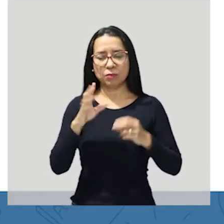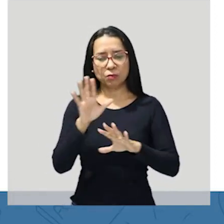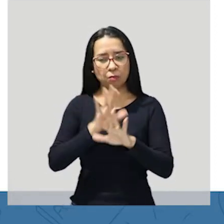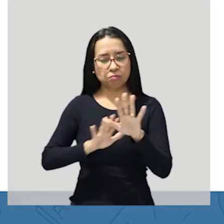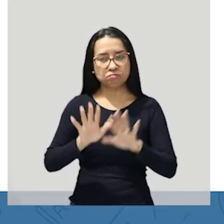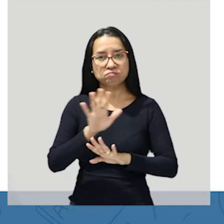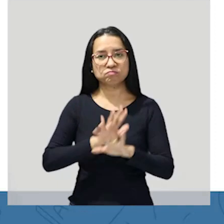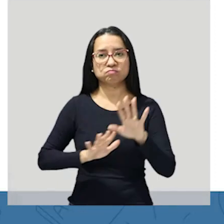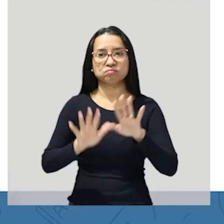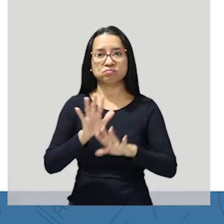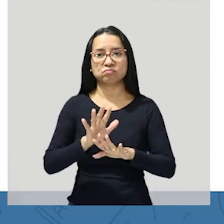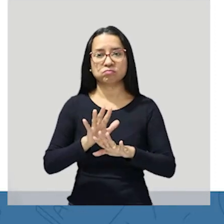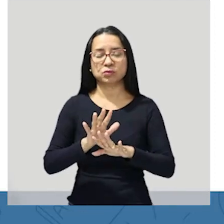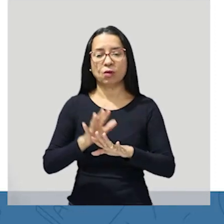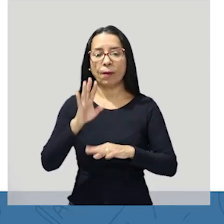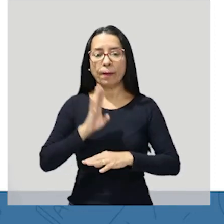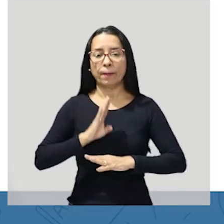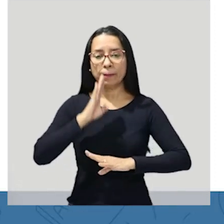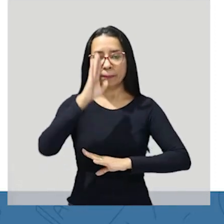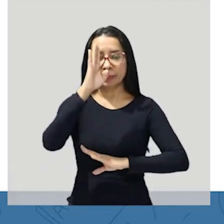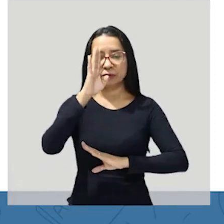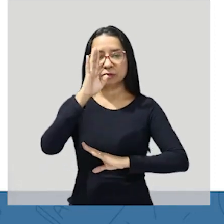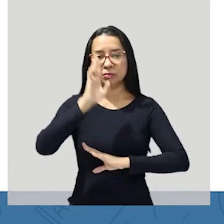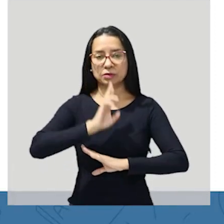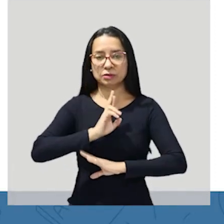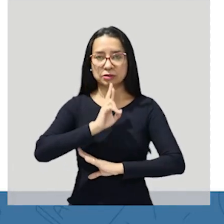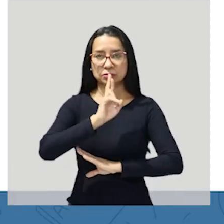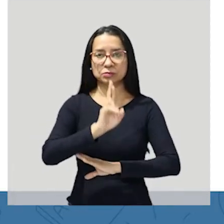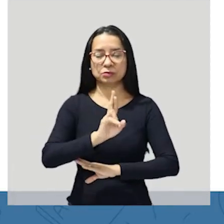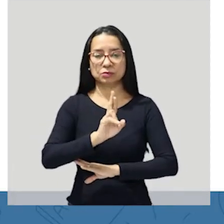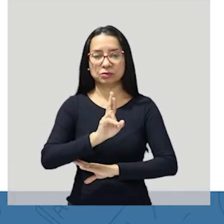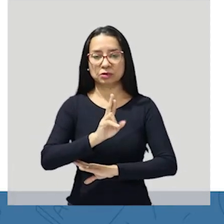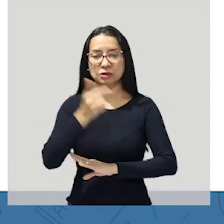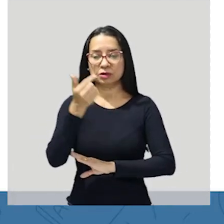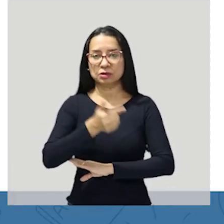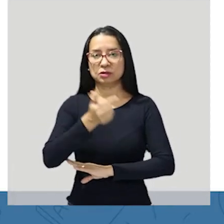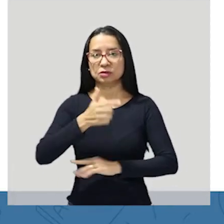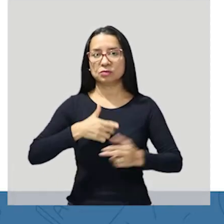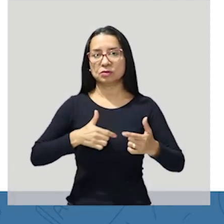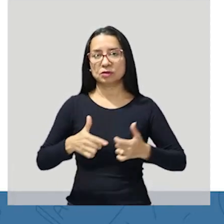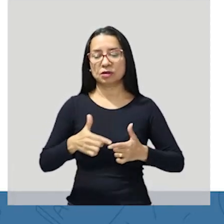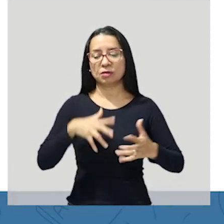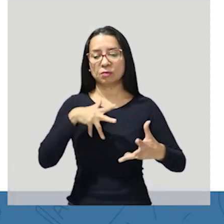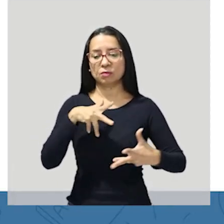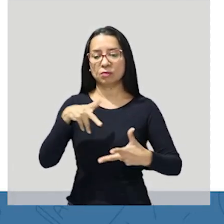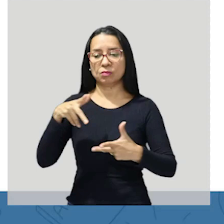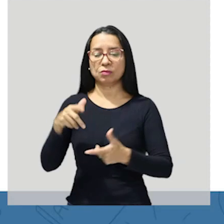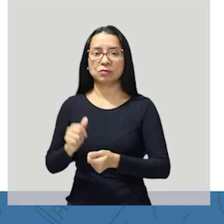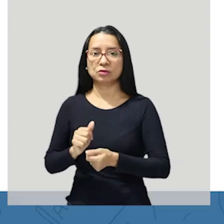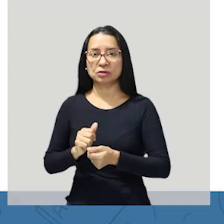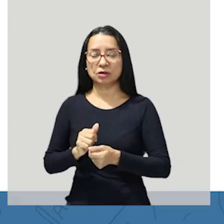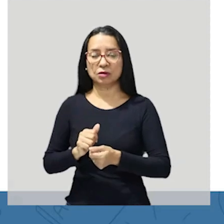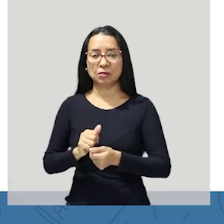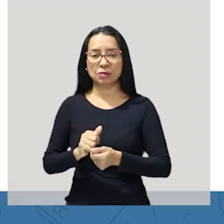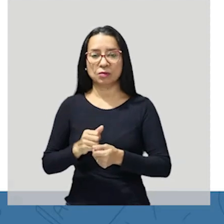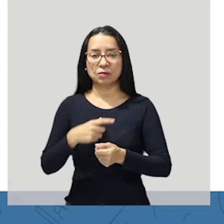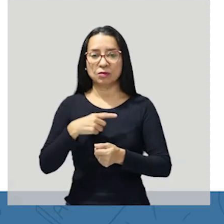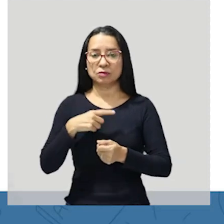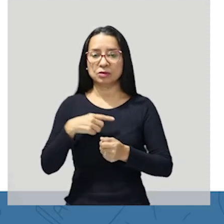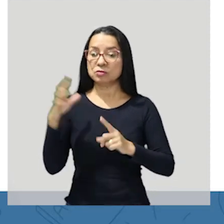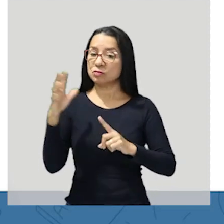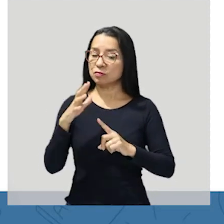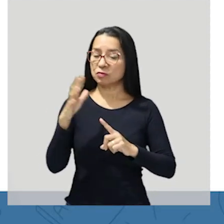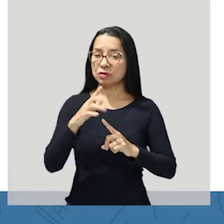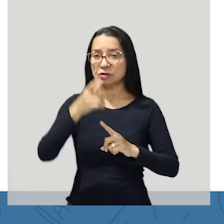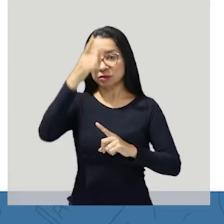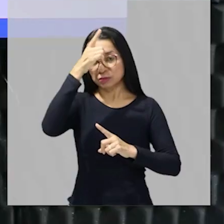cuidado, um dos principais resultados da Segunda Guerra Mundial, que vai acabar atingindo a Alemanha,